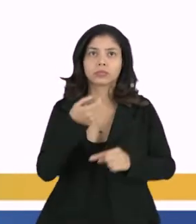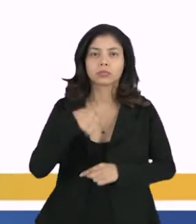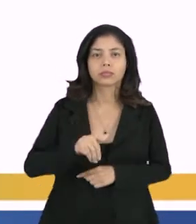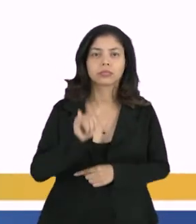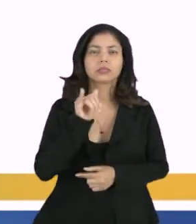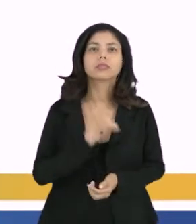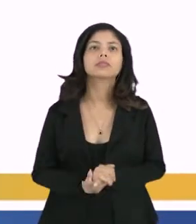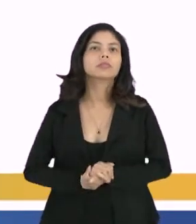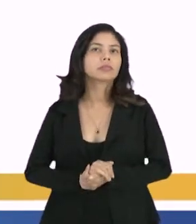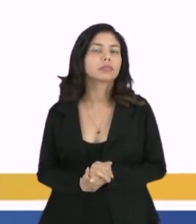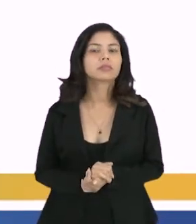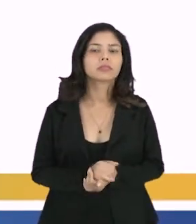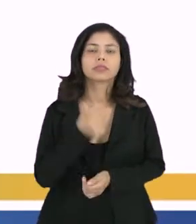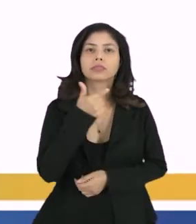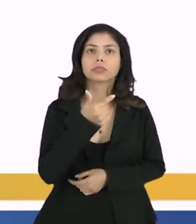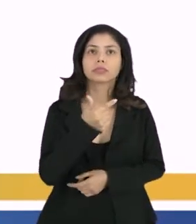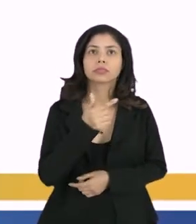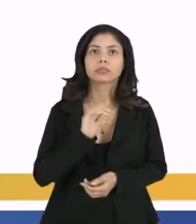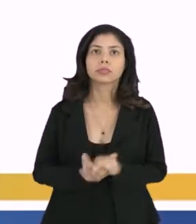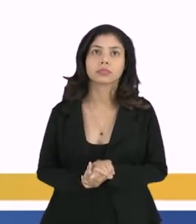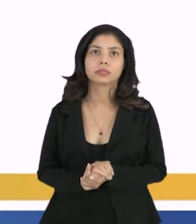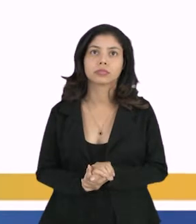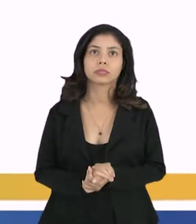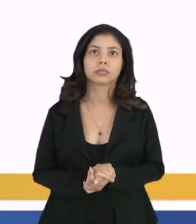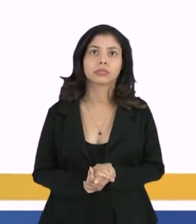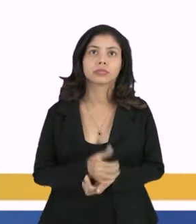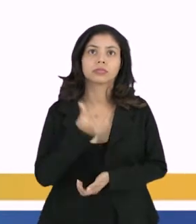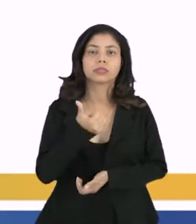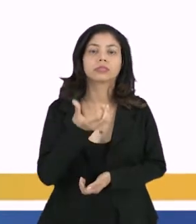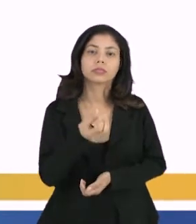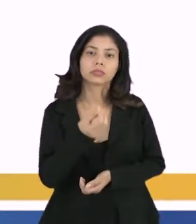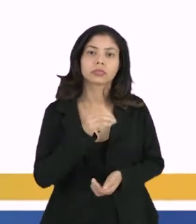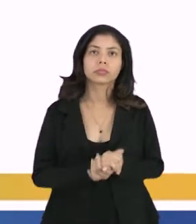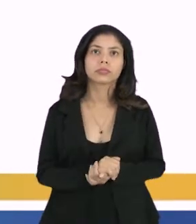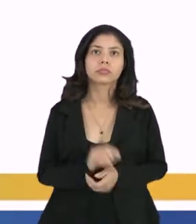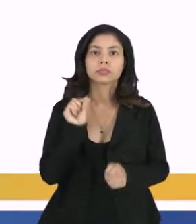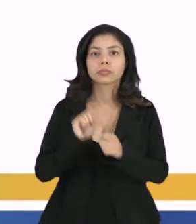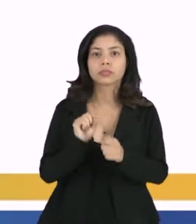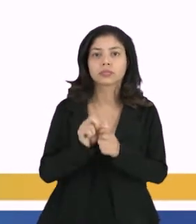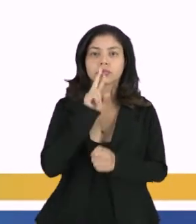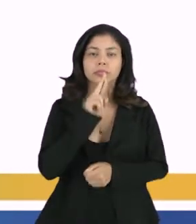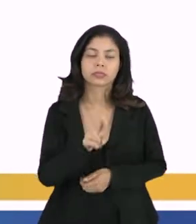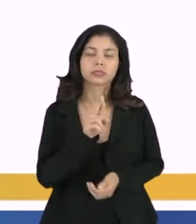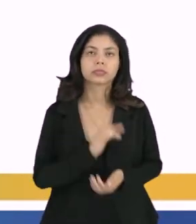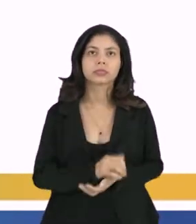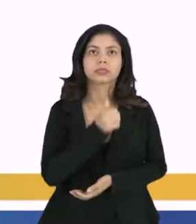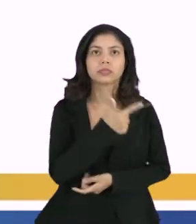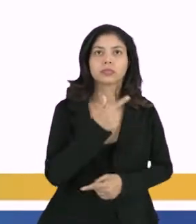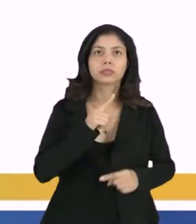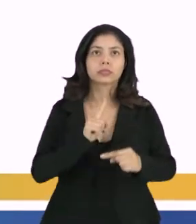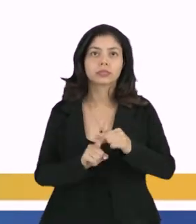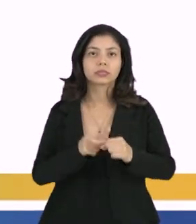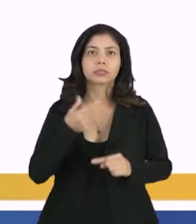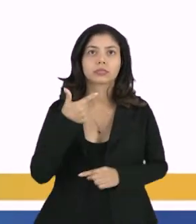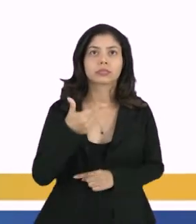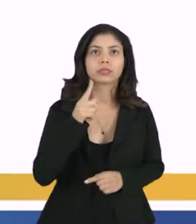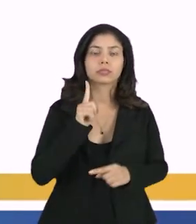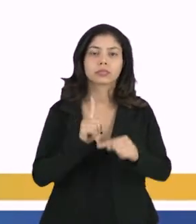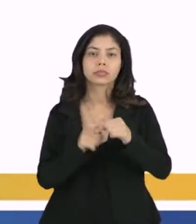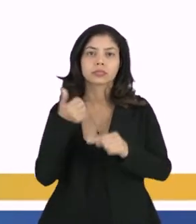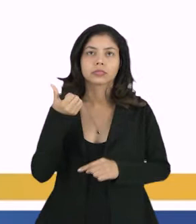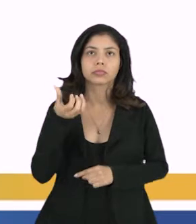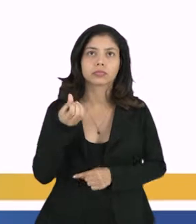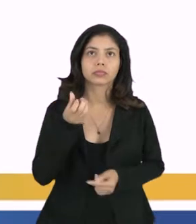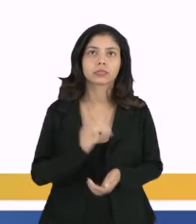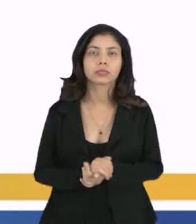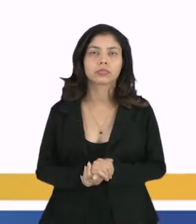do x você coloca 2, no lugar do y você coloca 16 e faz a conta. 2 vezes 2 mais 16,